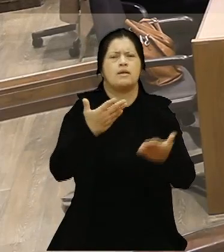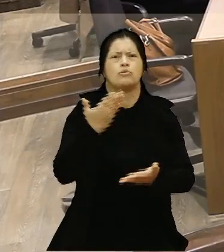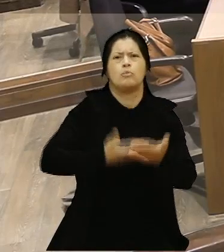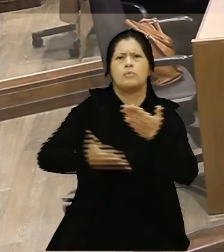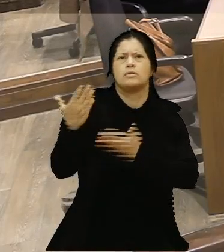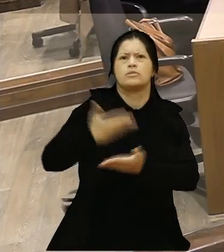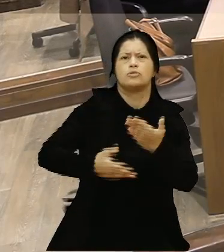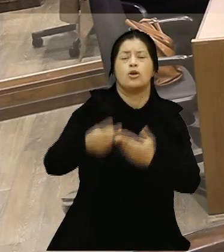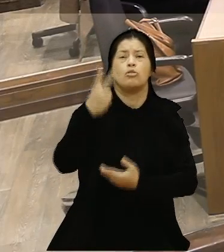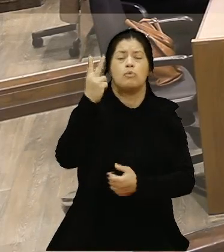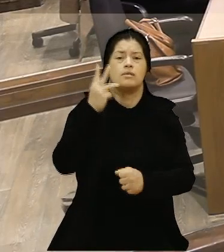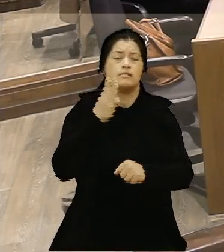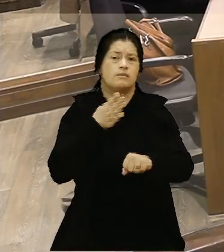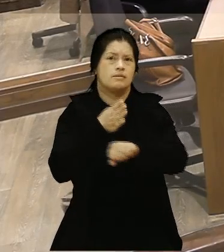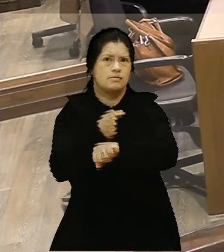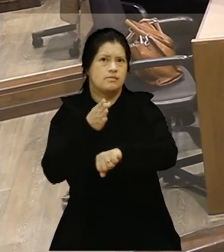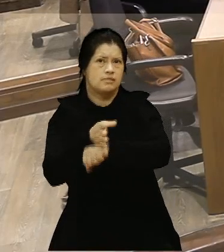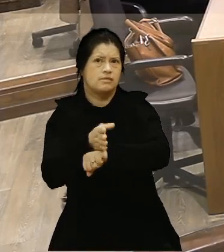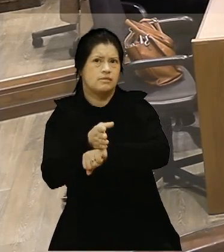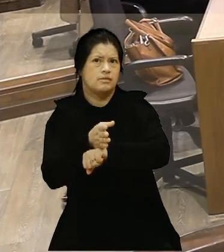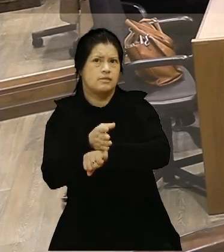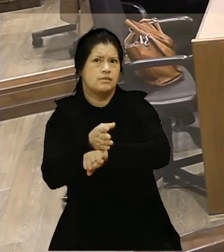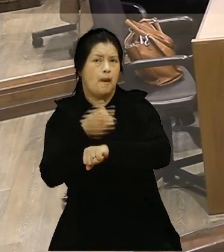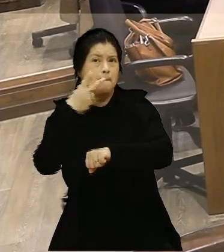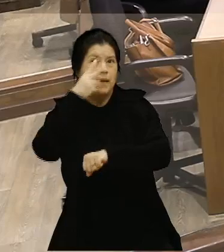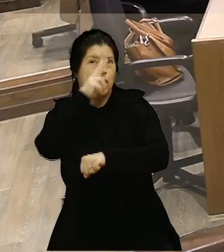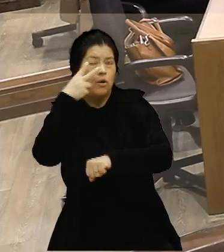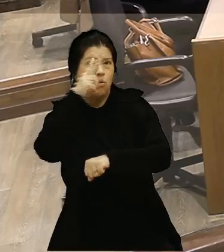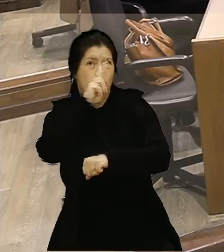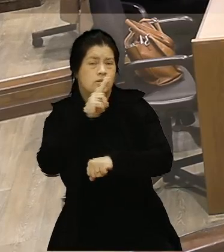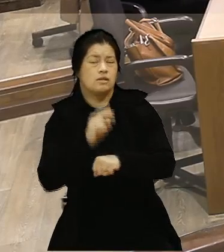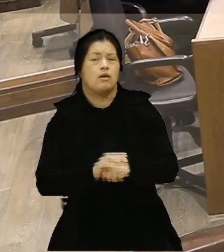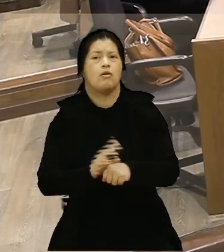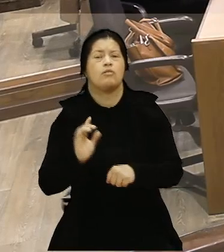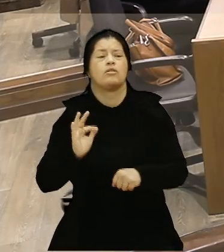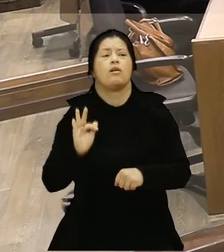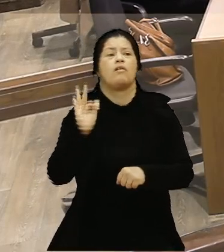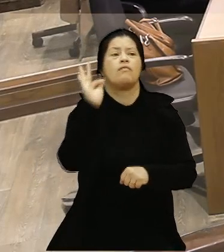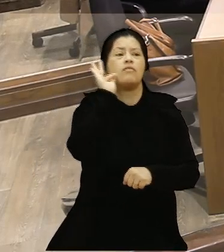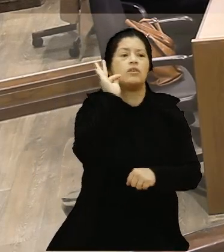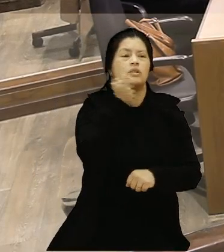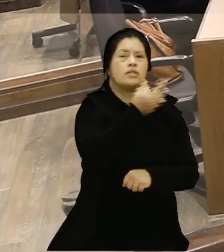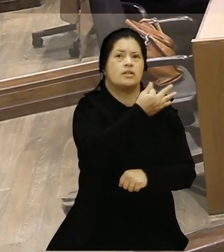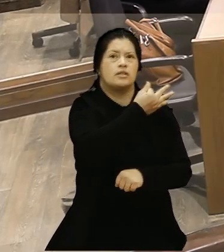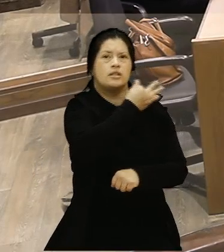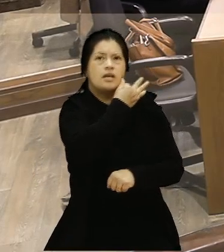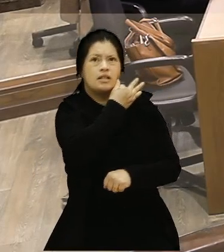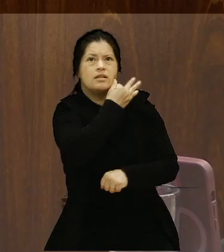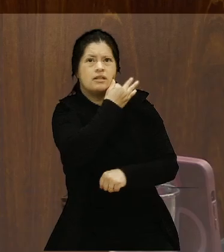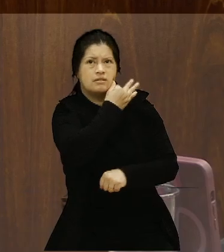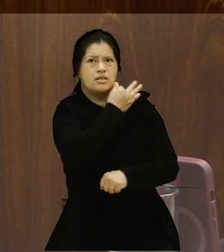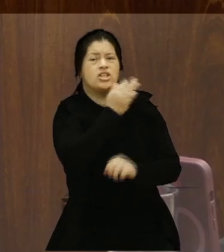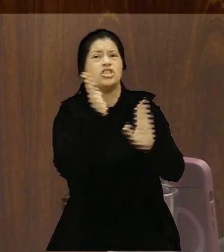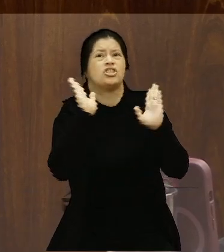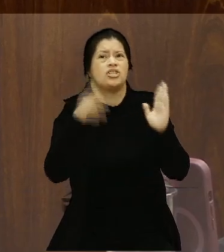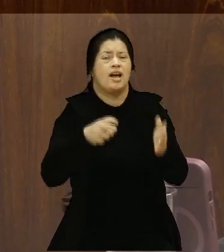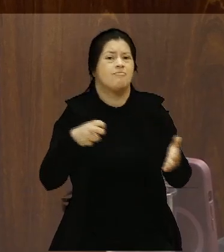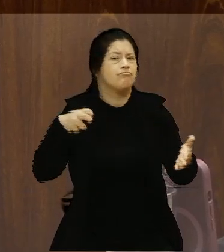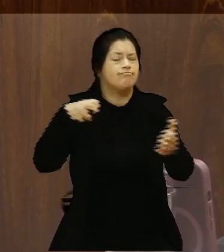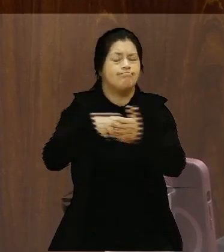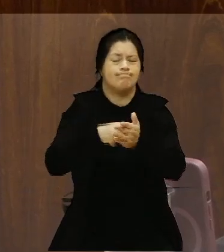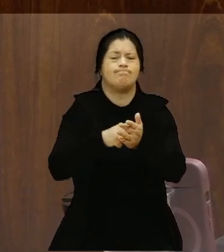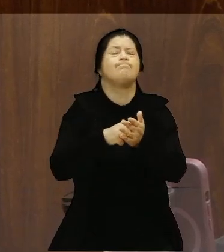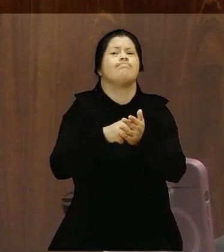duas entradas que são perigosas. Uma é a entrada de Forqueta. A gente já, infelizmente, teve acidentes